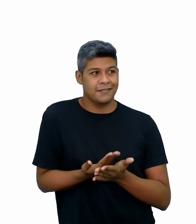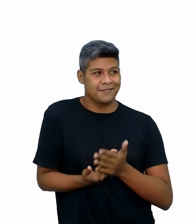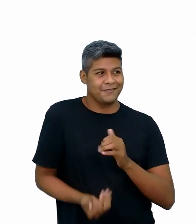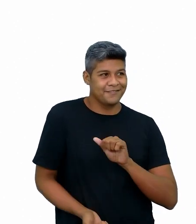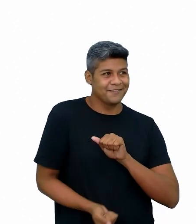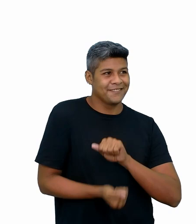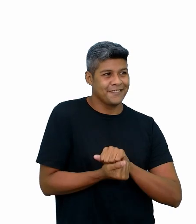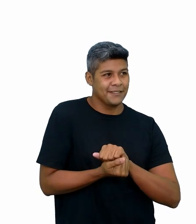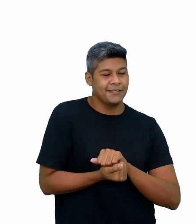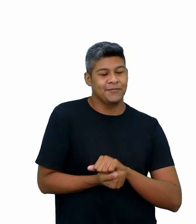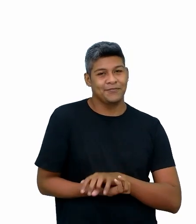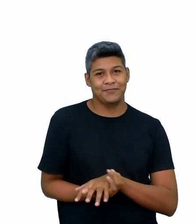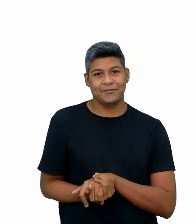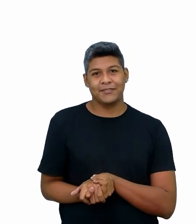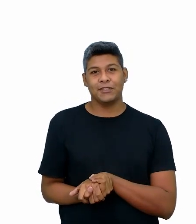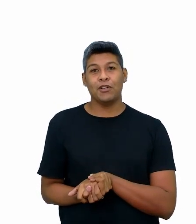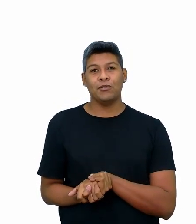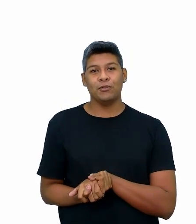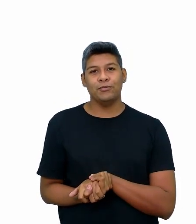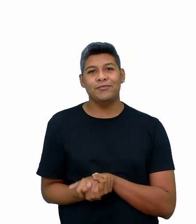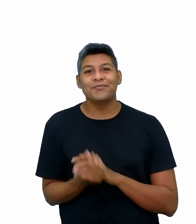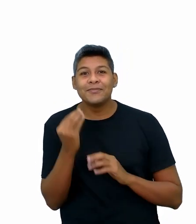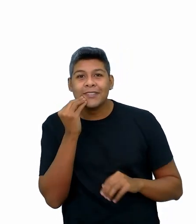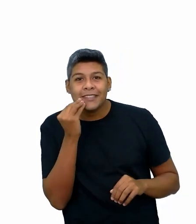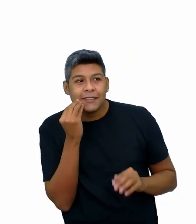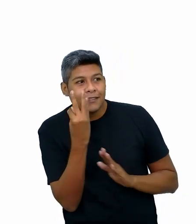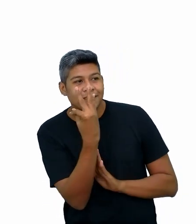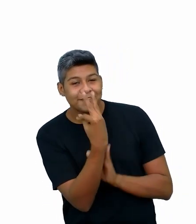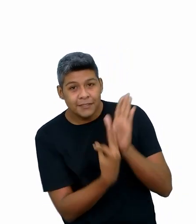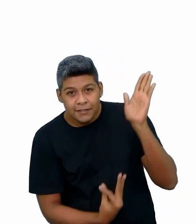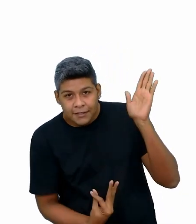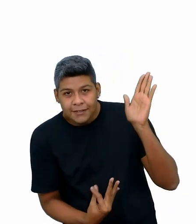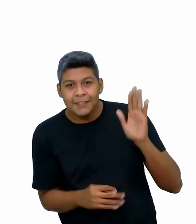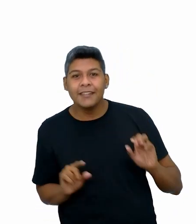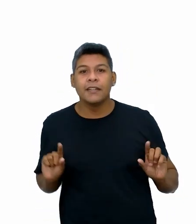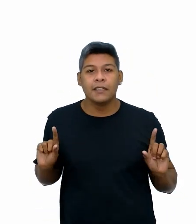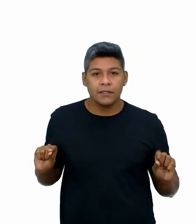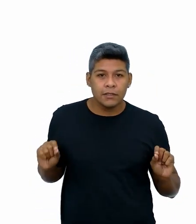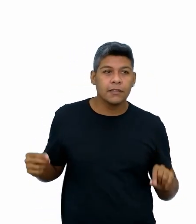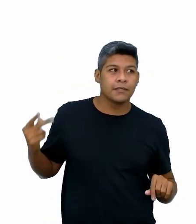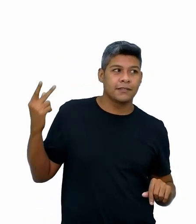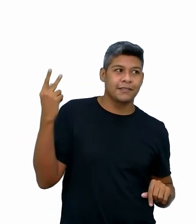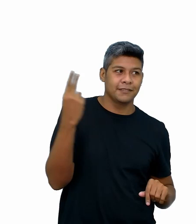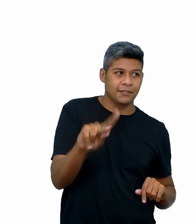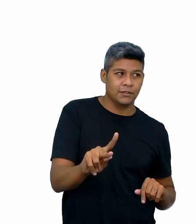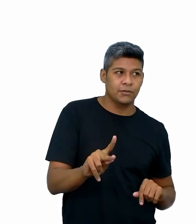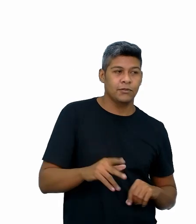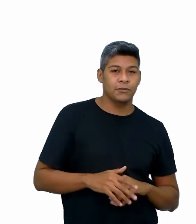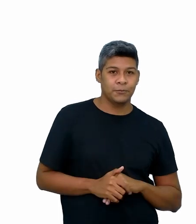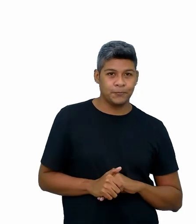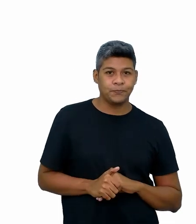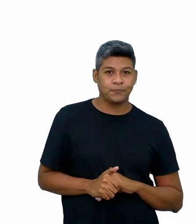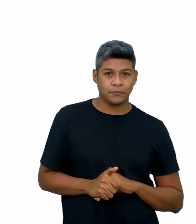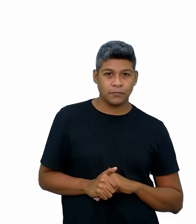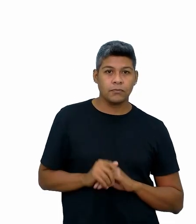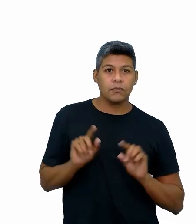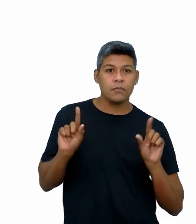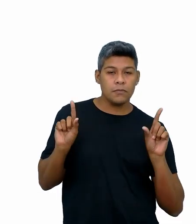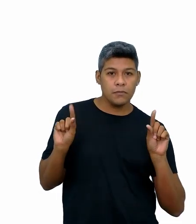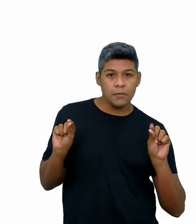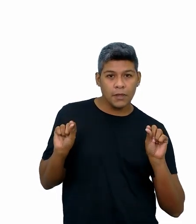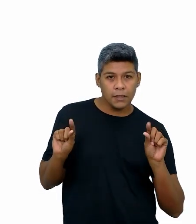com o professor, fazer essa produção textual, mas uma produção que seja sua, né, que seja da sua